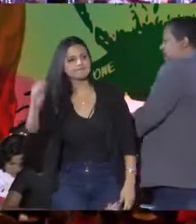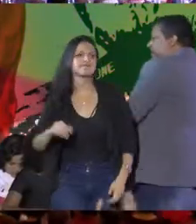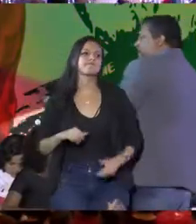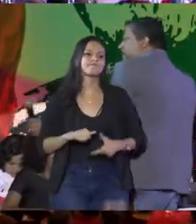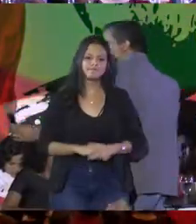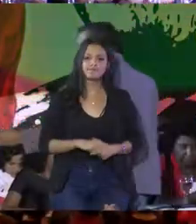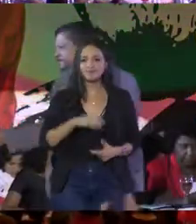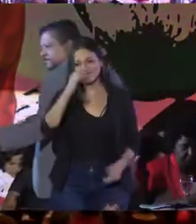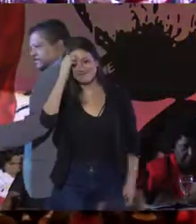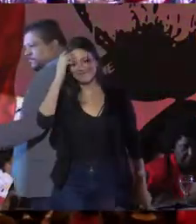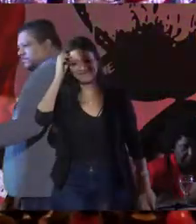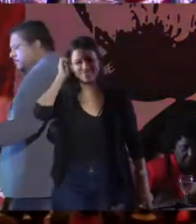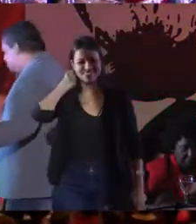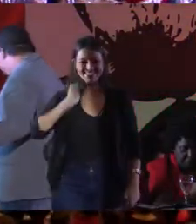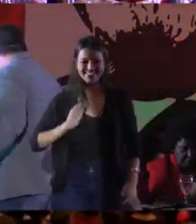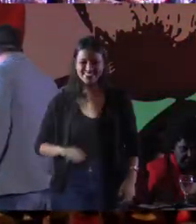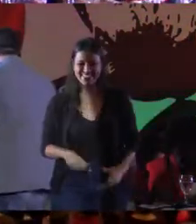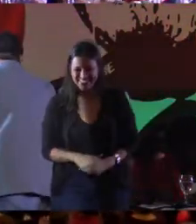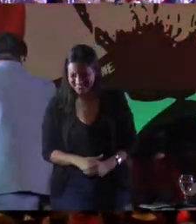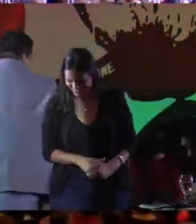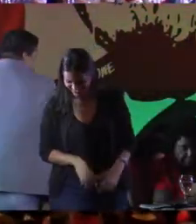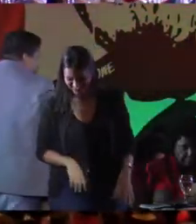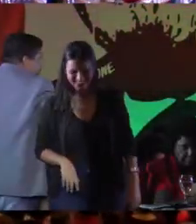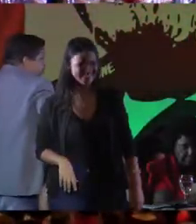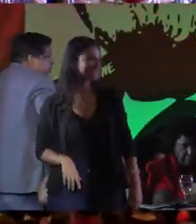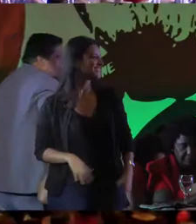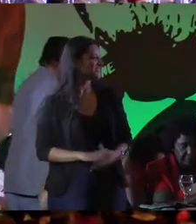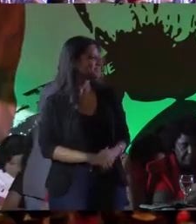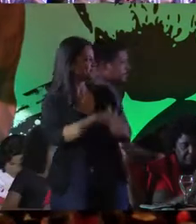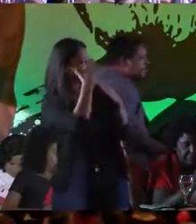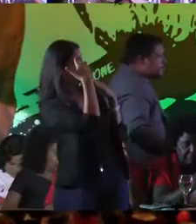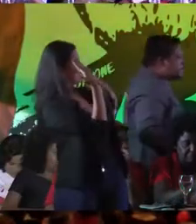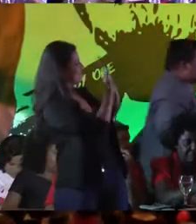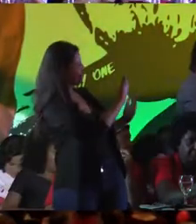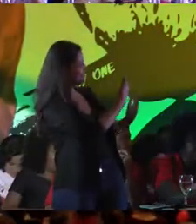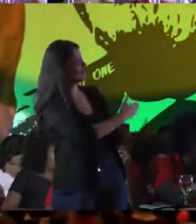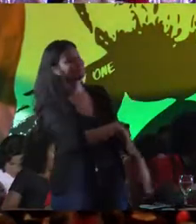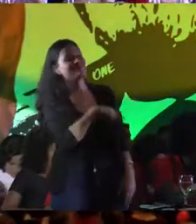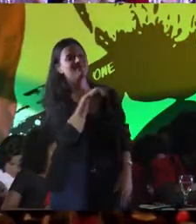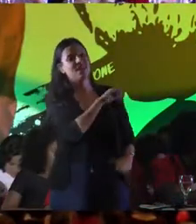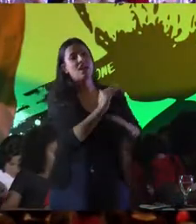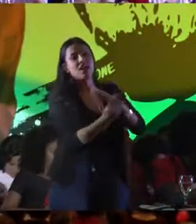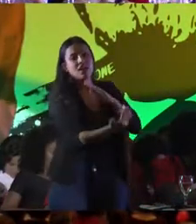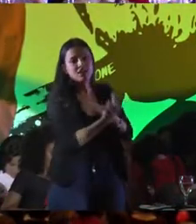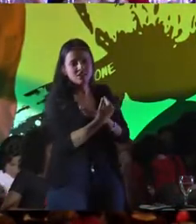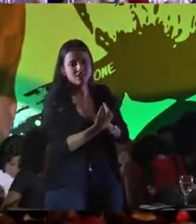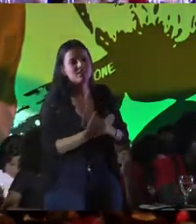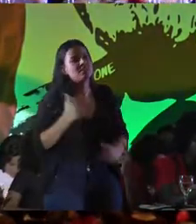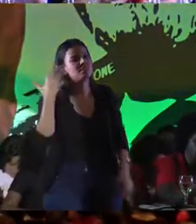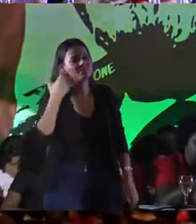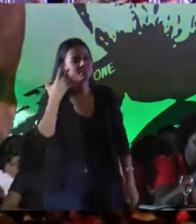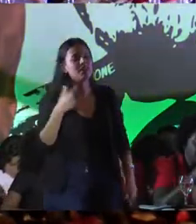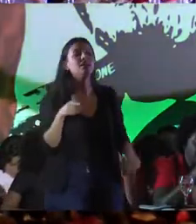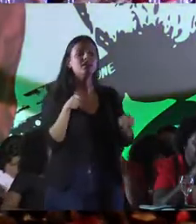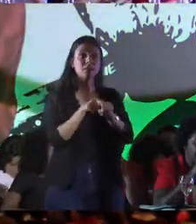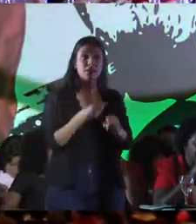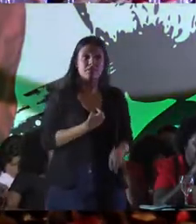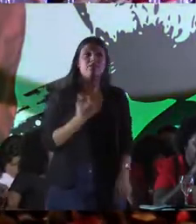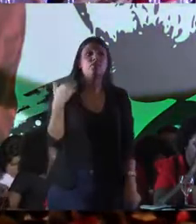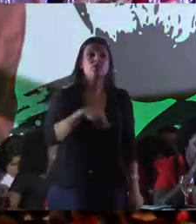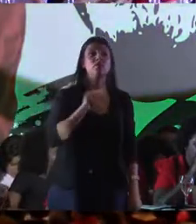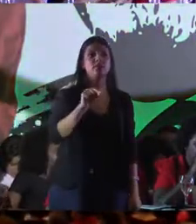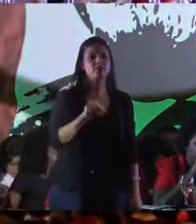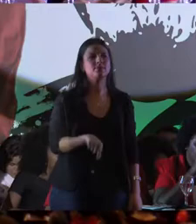Muito obrigada ao companheiro Adilson pela sua contribuição, registrando as presenças aqui do